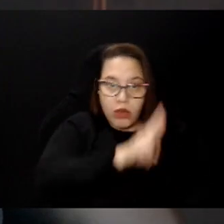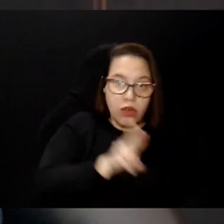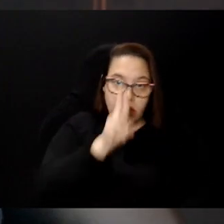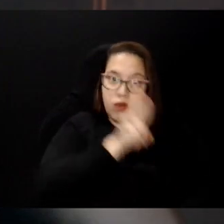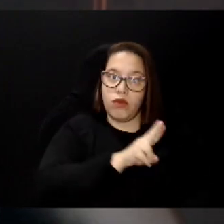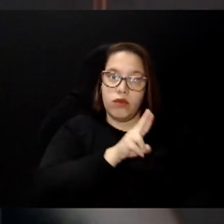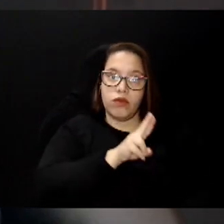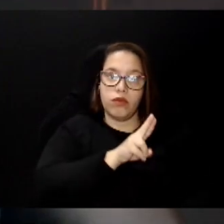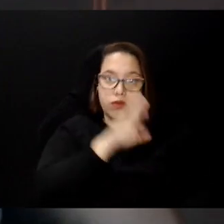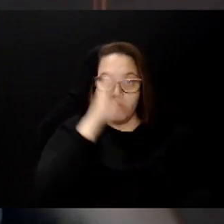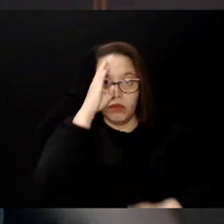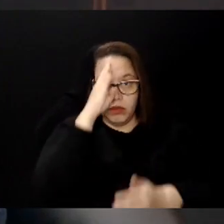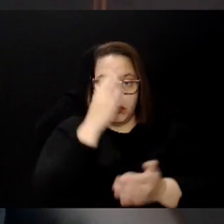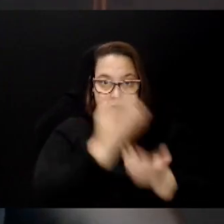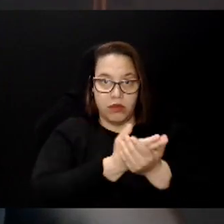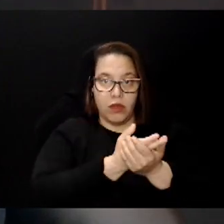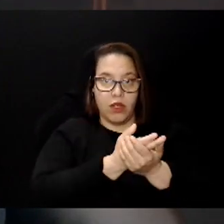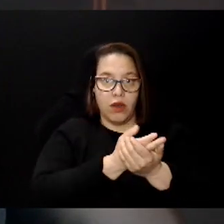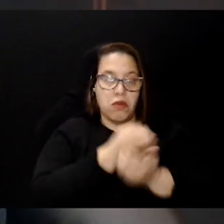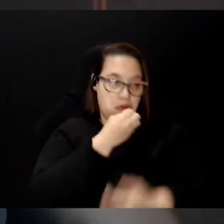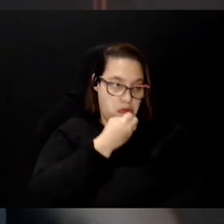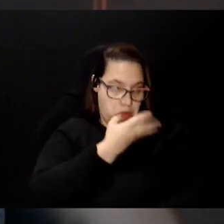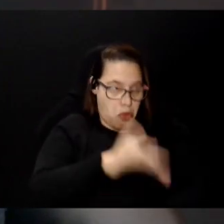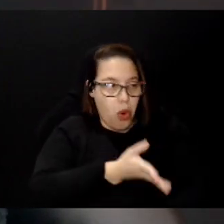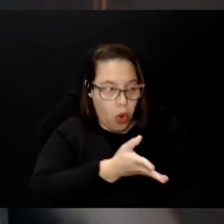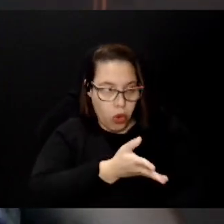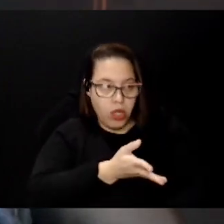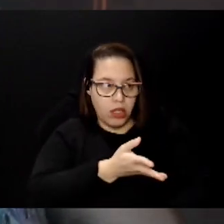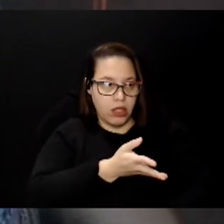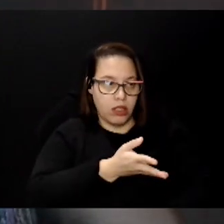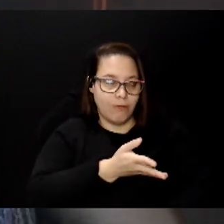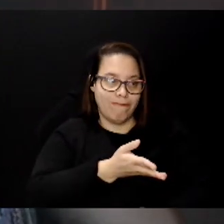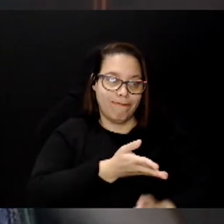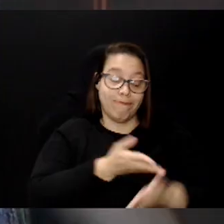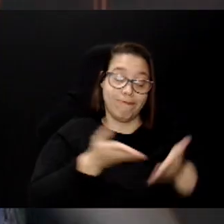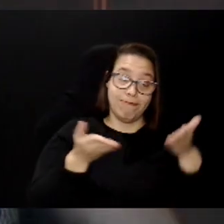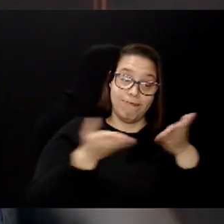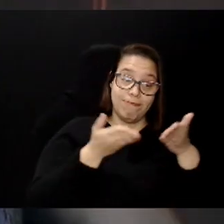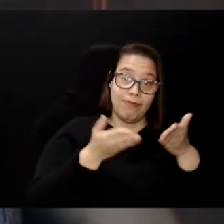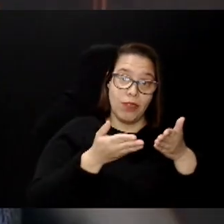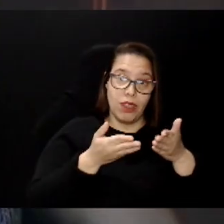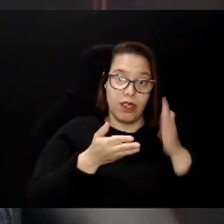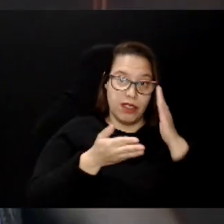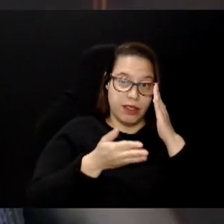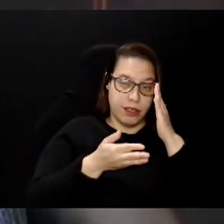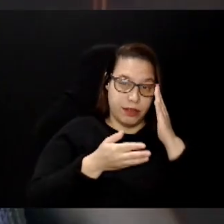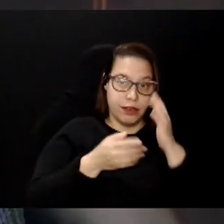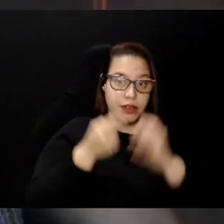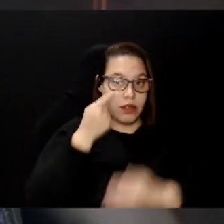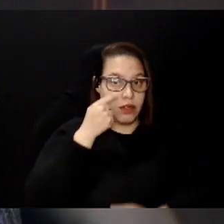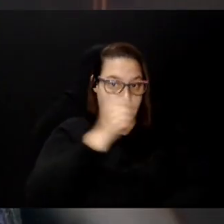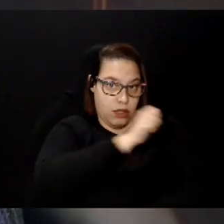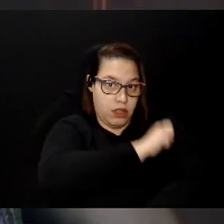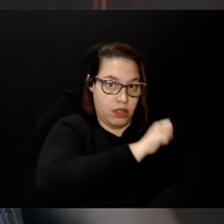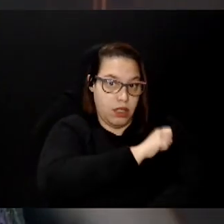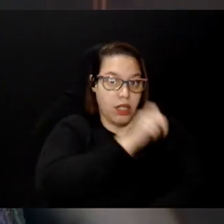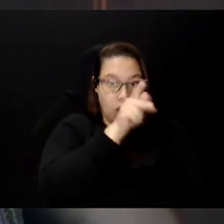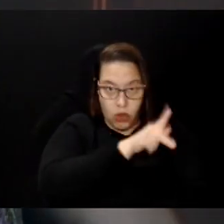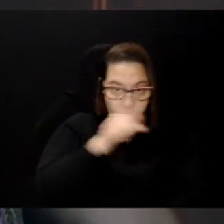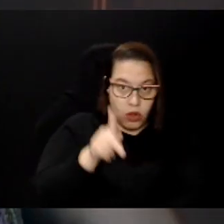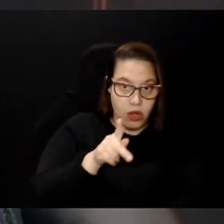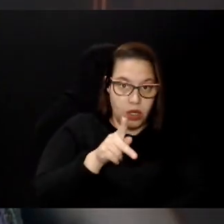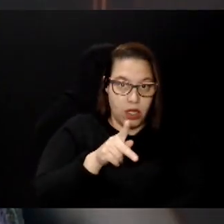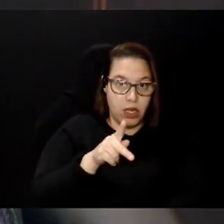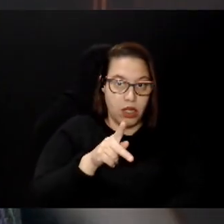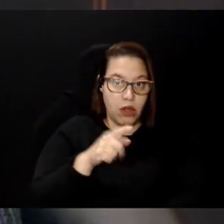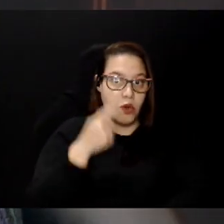seja muito benéfico. Agora, uma coisa que eu vejo os meus alunos, eu sou professora, mas uma coisa que eu vejo meus